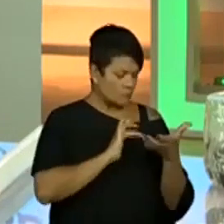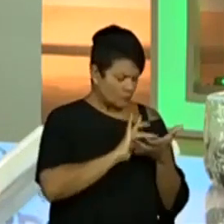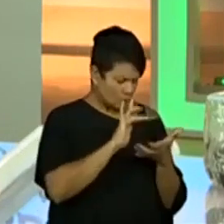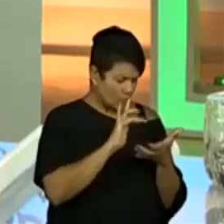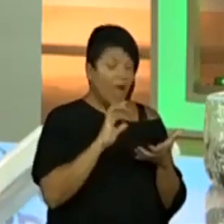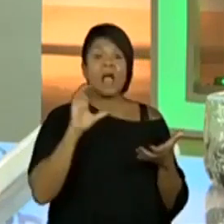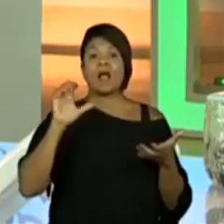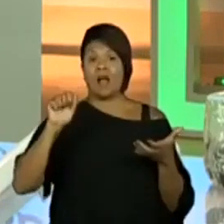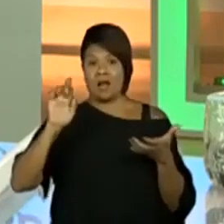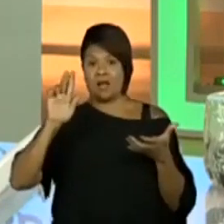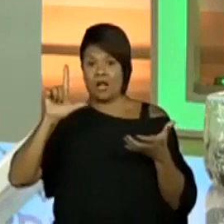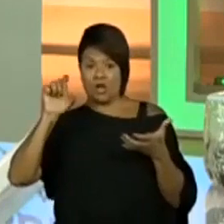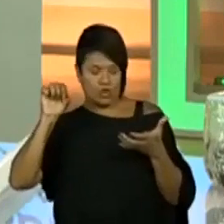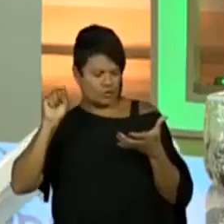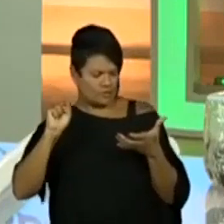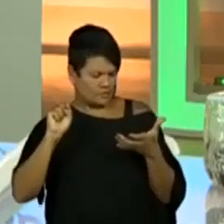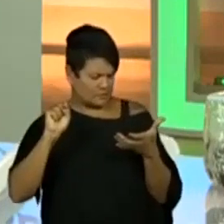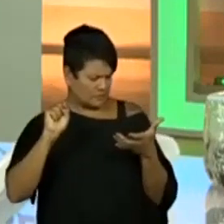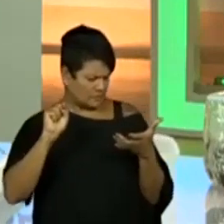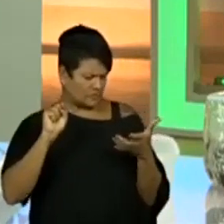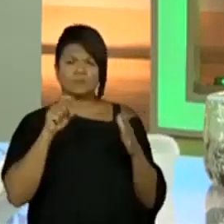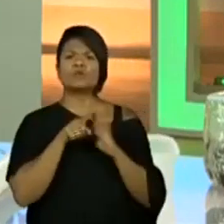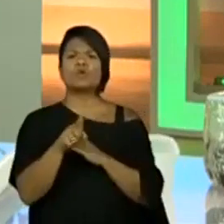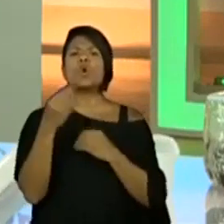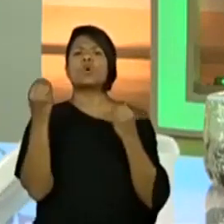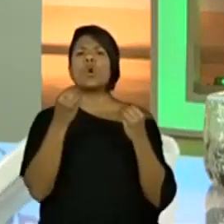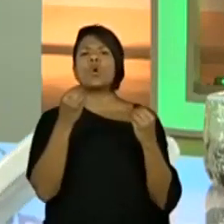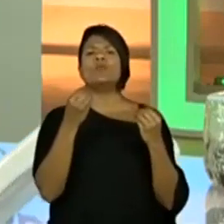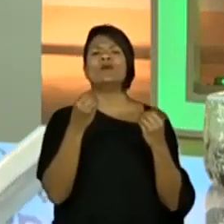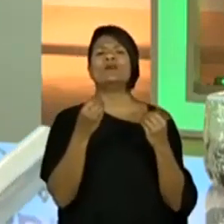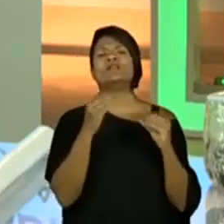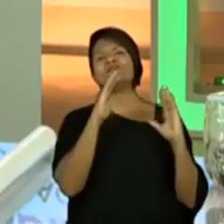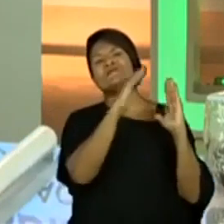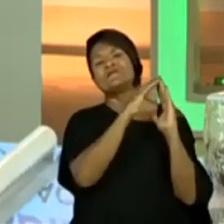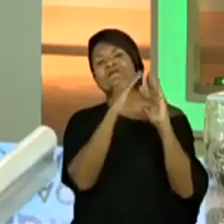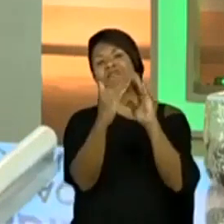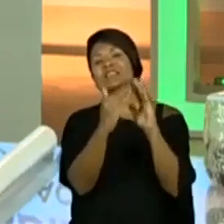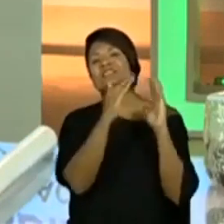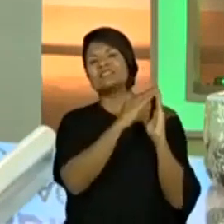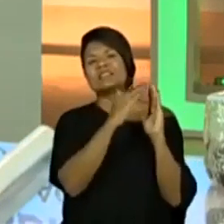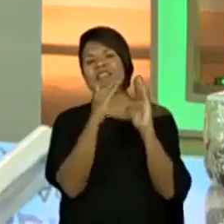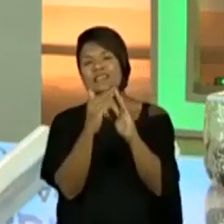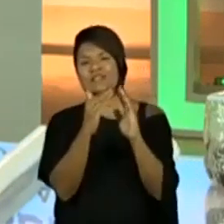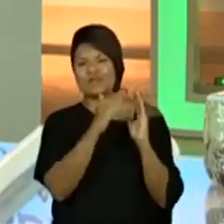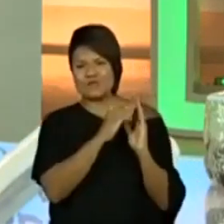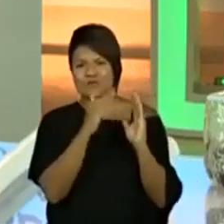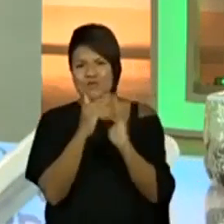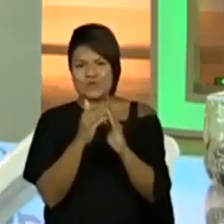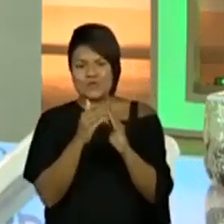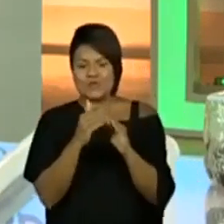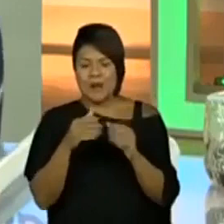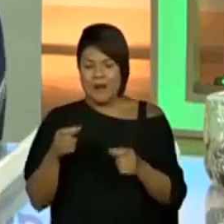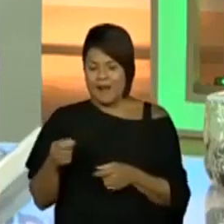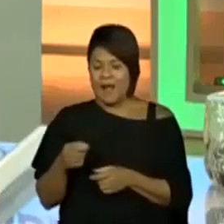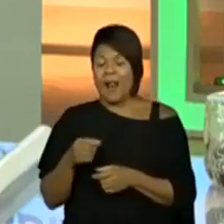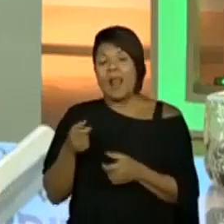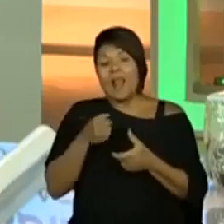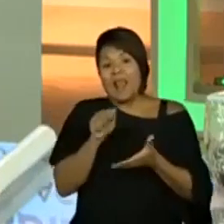Carlos perguntou como pode convencer o vizinho a não lavar a calçada com água da mangueira. Aí é difícil,